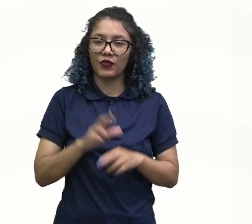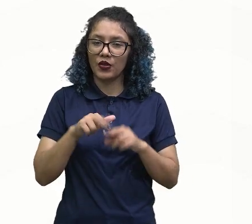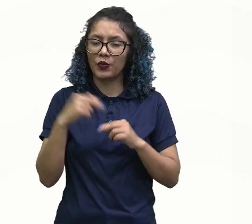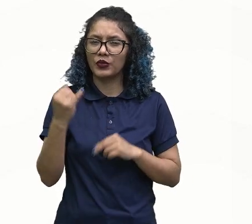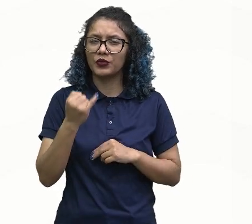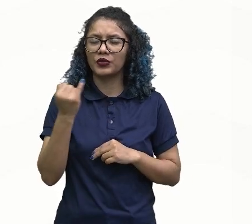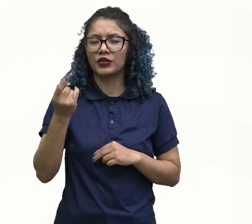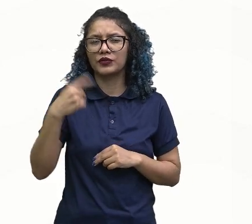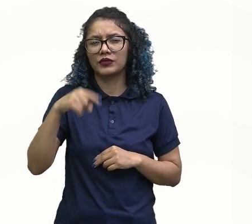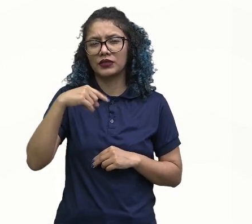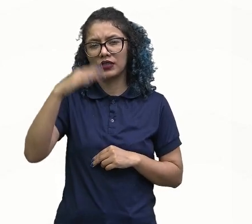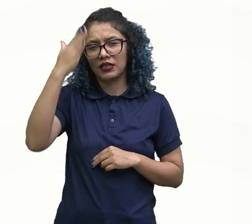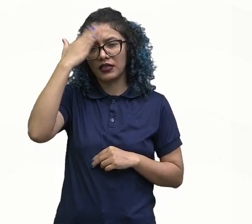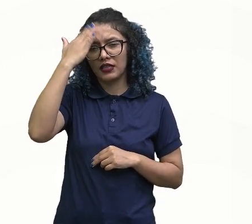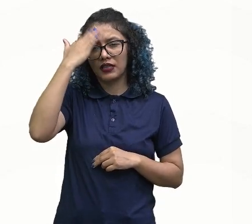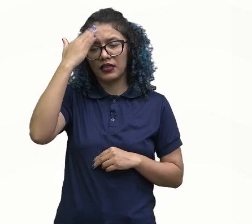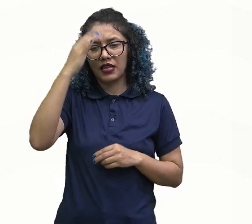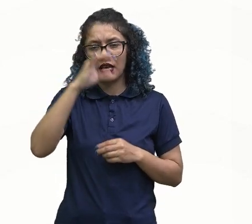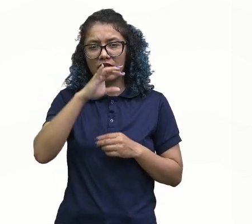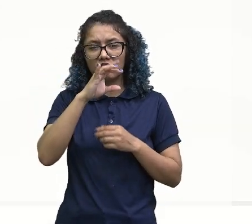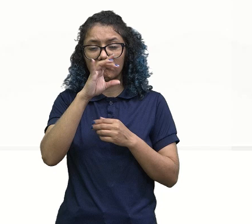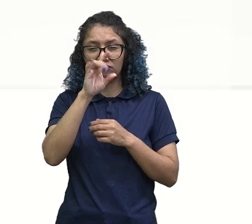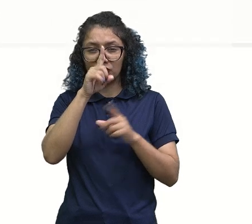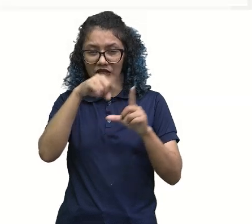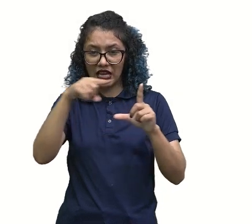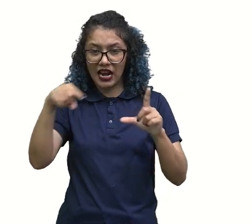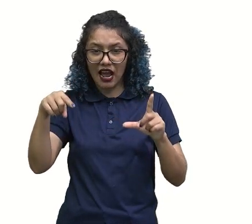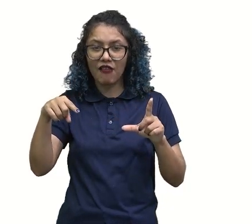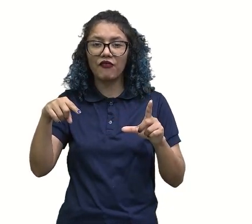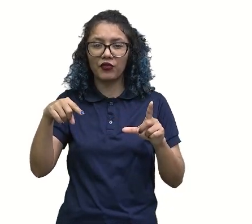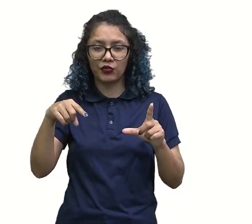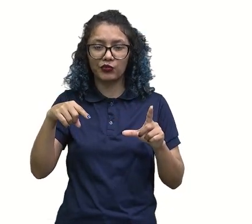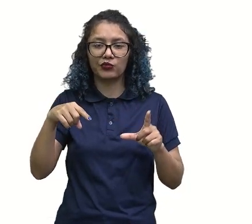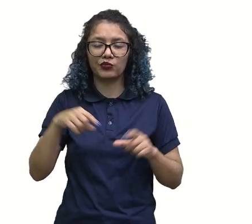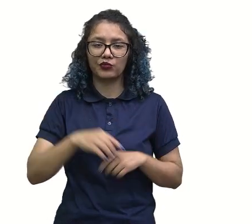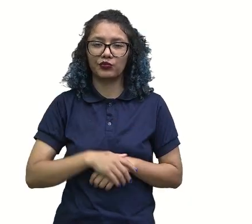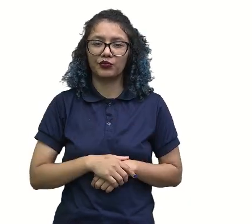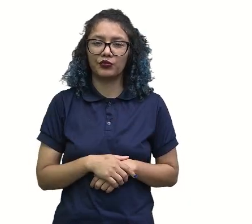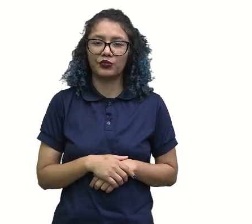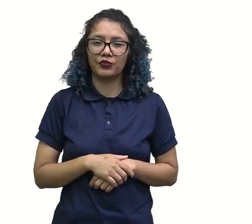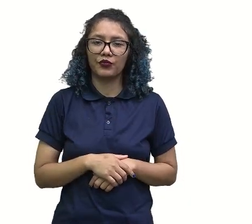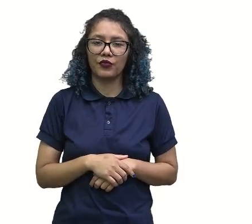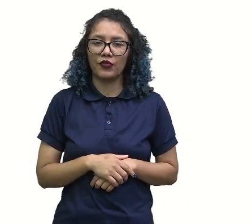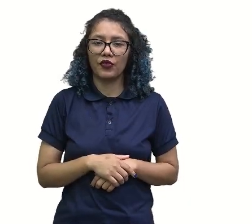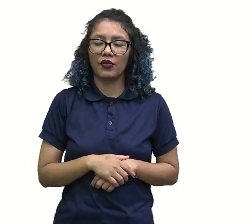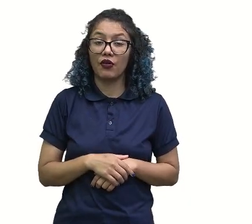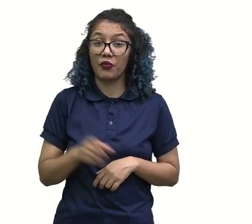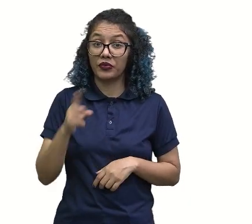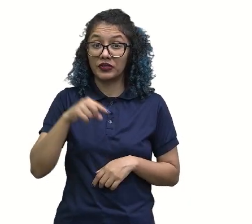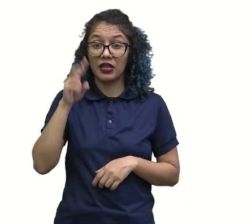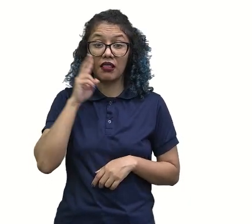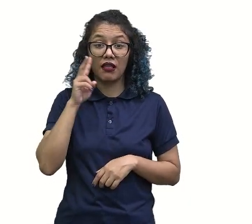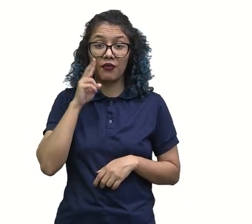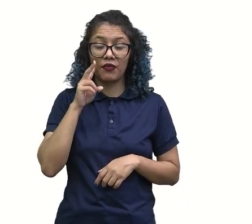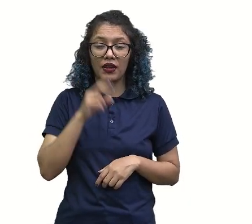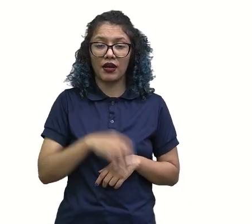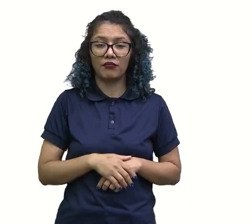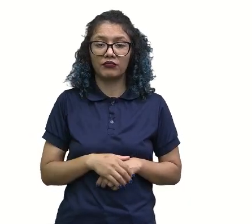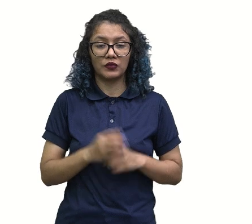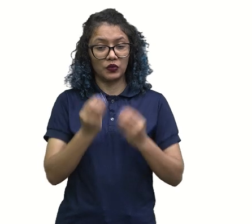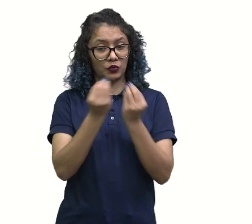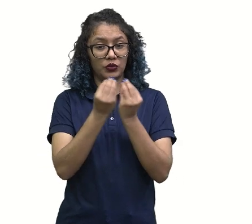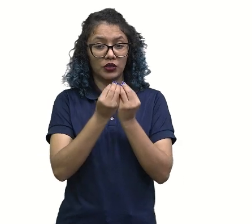você entender cada um desses gráficos. Vamos lá, para você lembrar. Substância